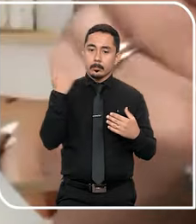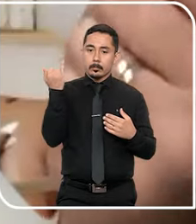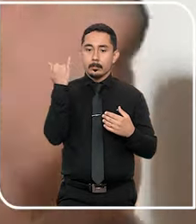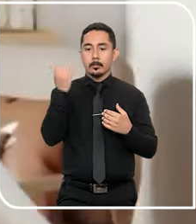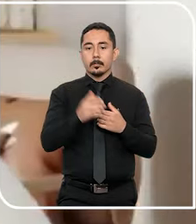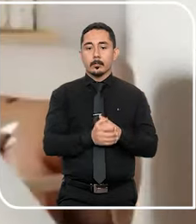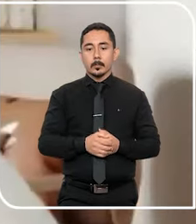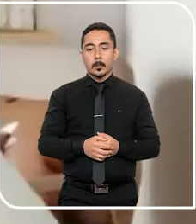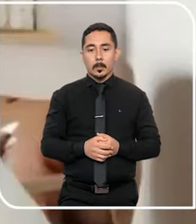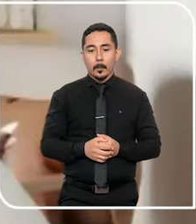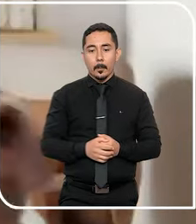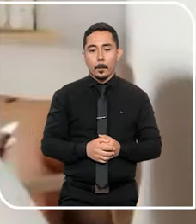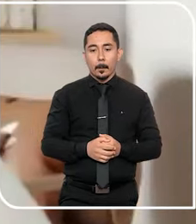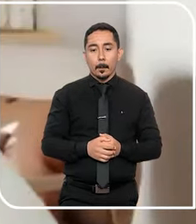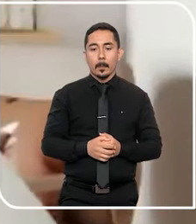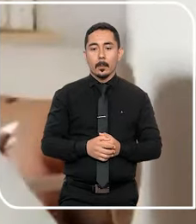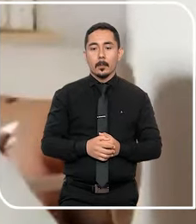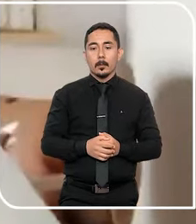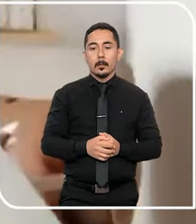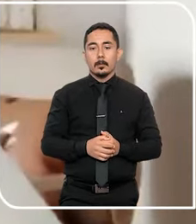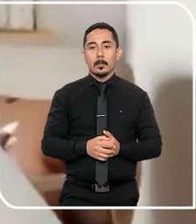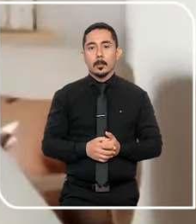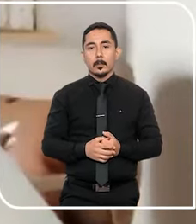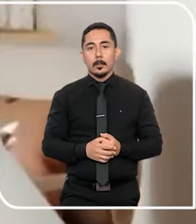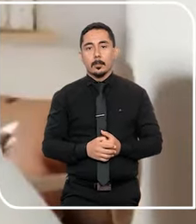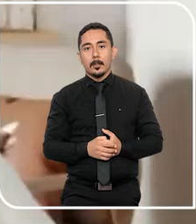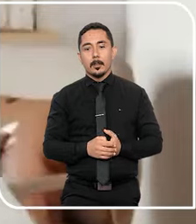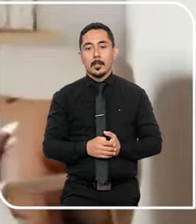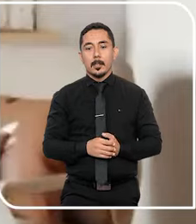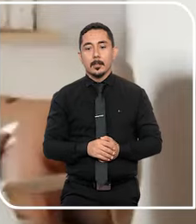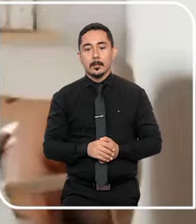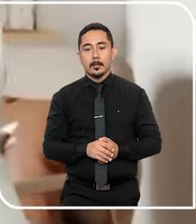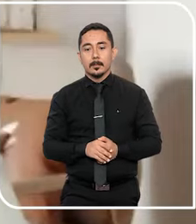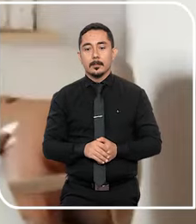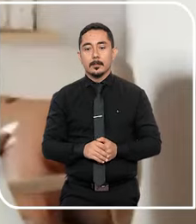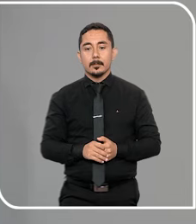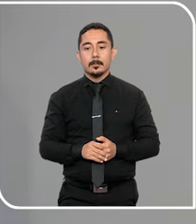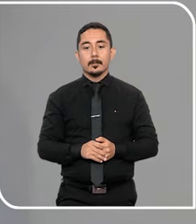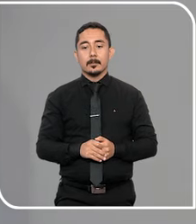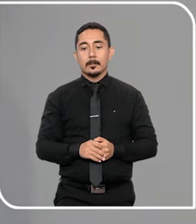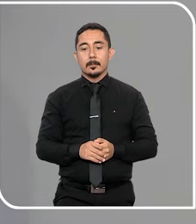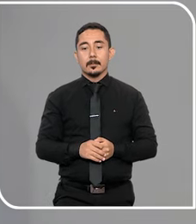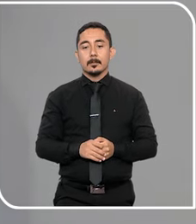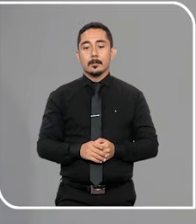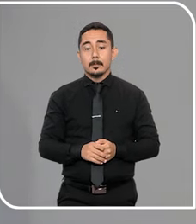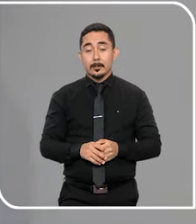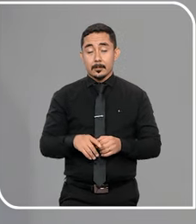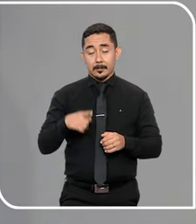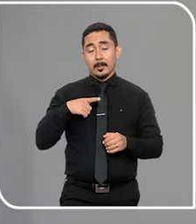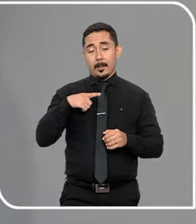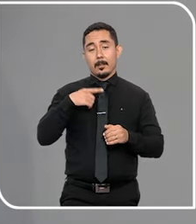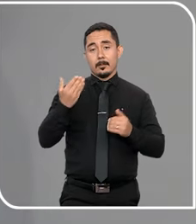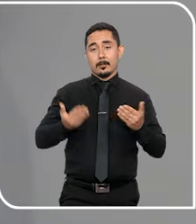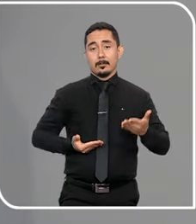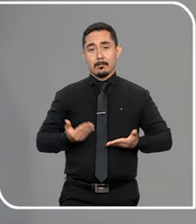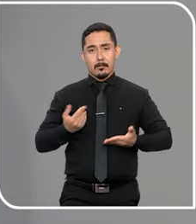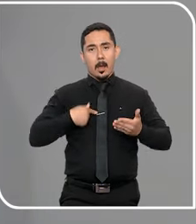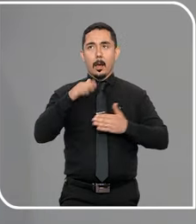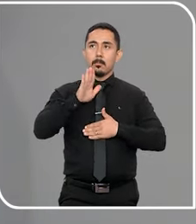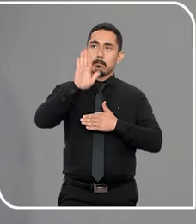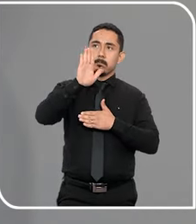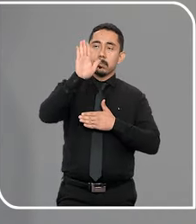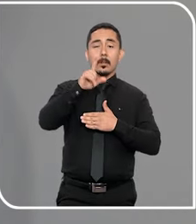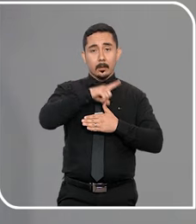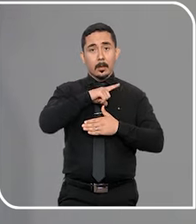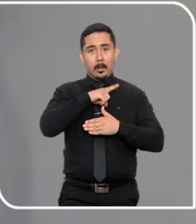conversas eu eu não sei penso isso assim Obrigada n Eu tenho uma servidora aqui com